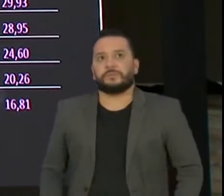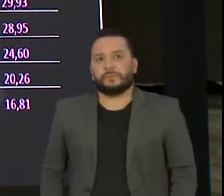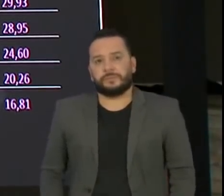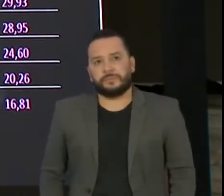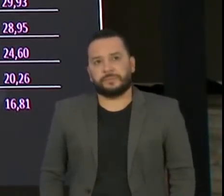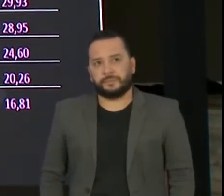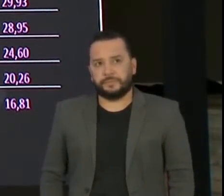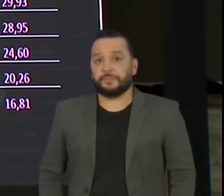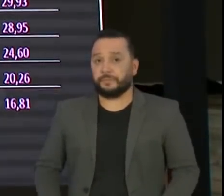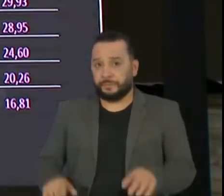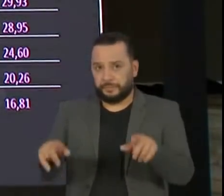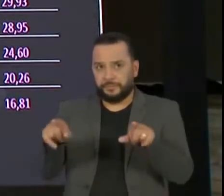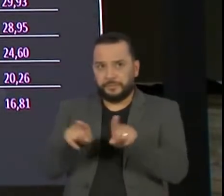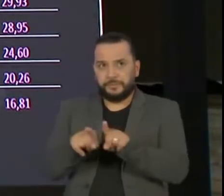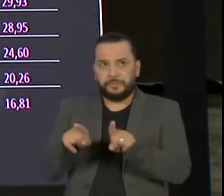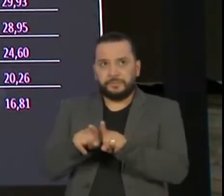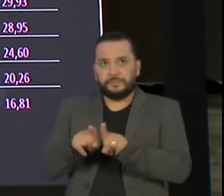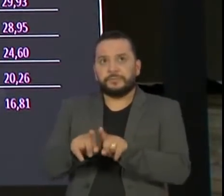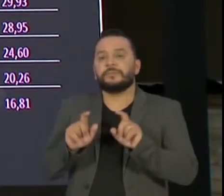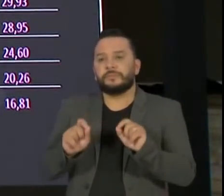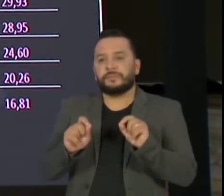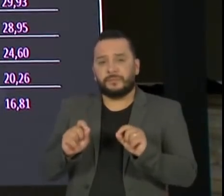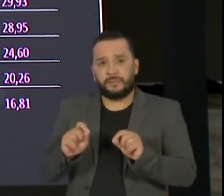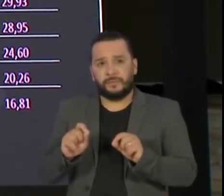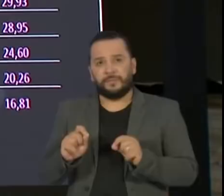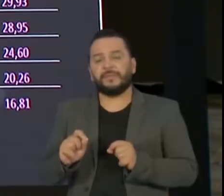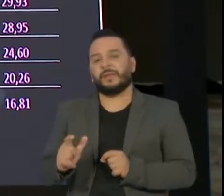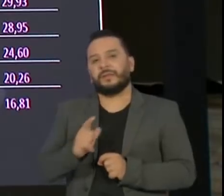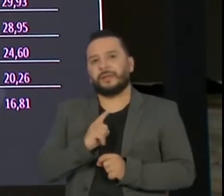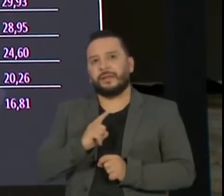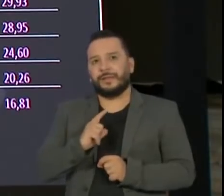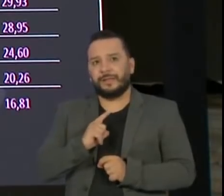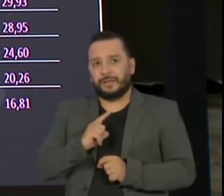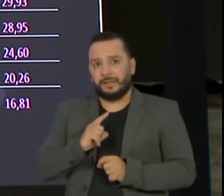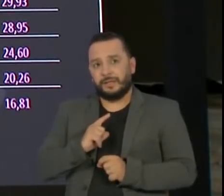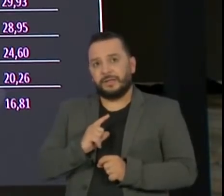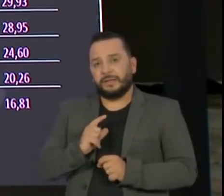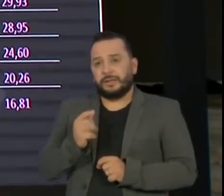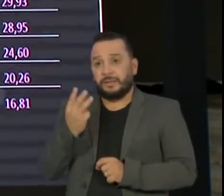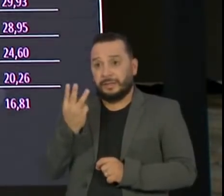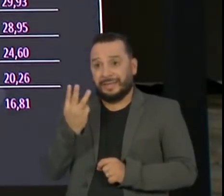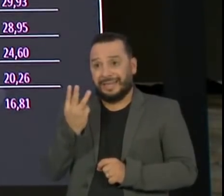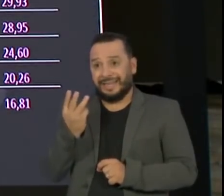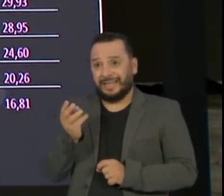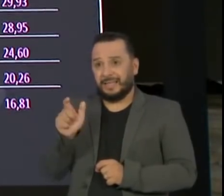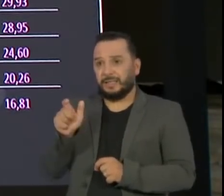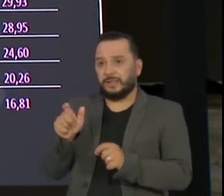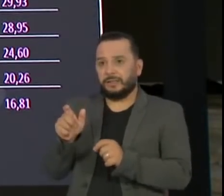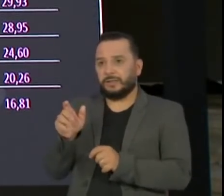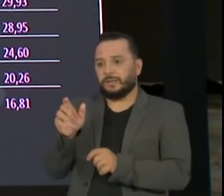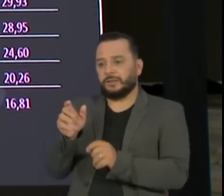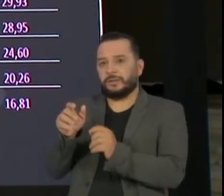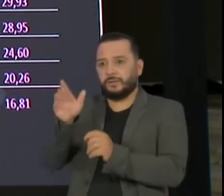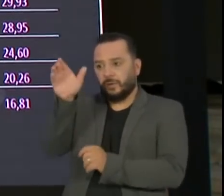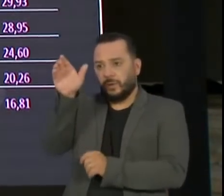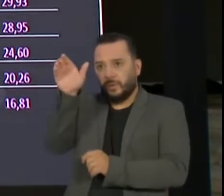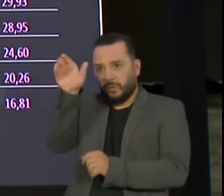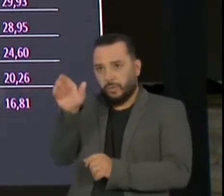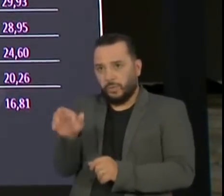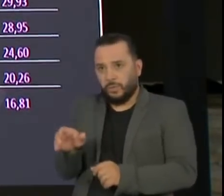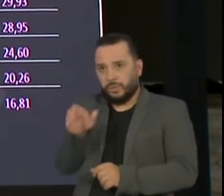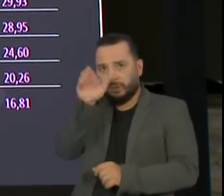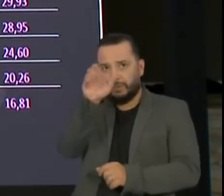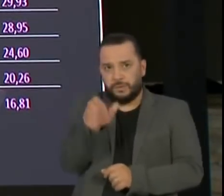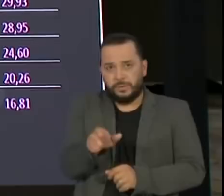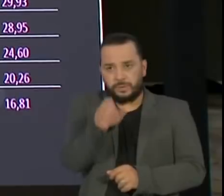Na planilha ao lado, nós temos 3 colunas. Coluna das número de óbitos acumulados por semana